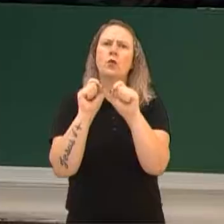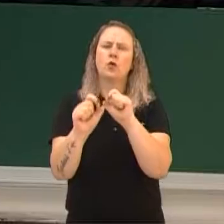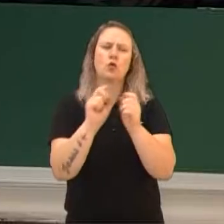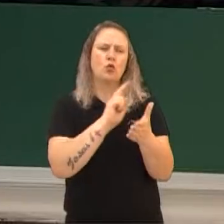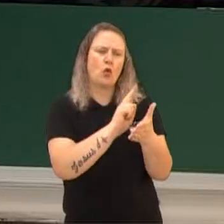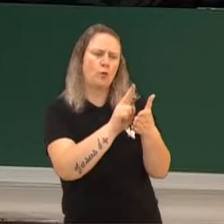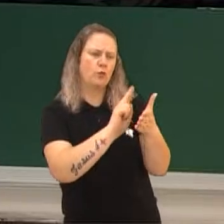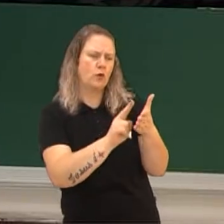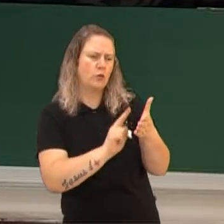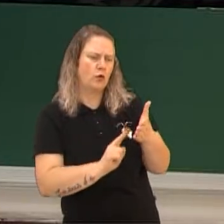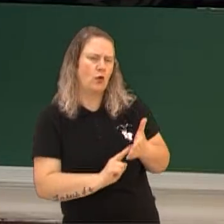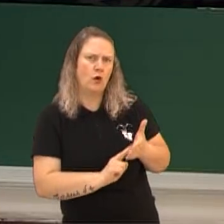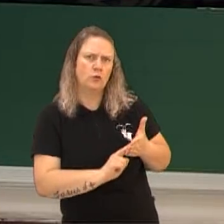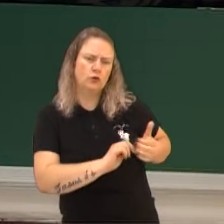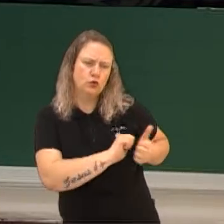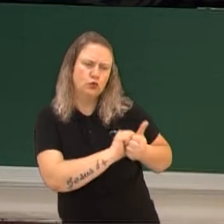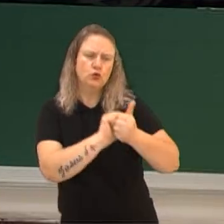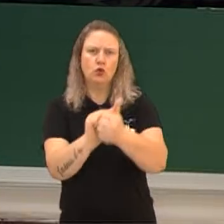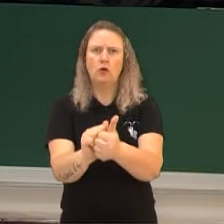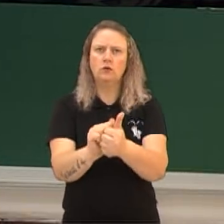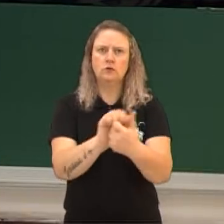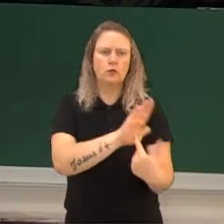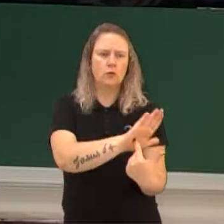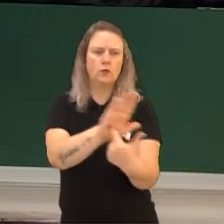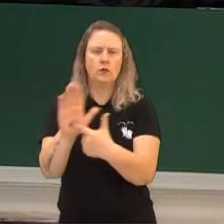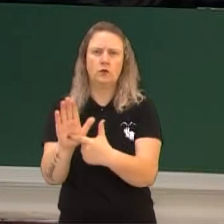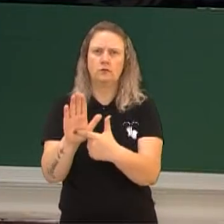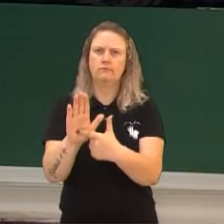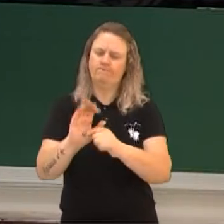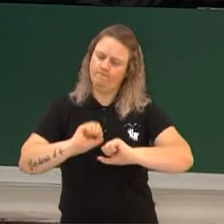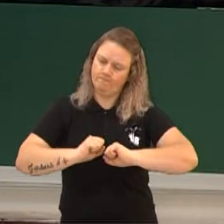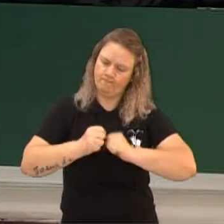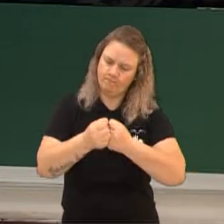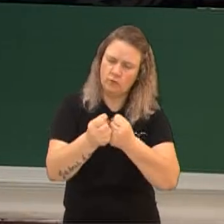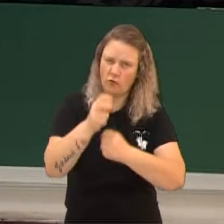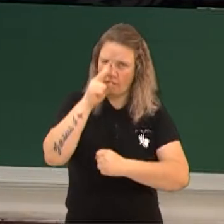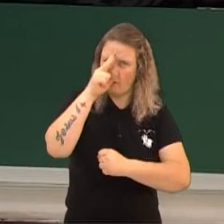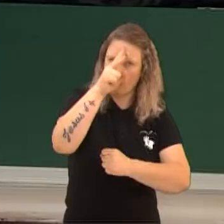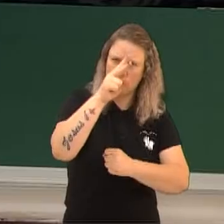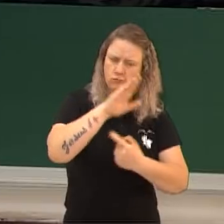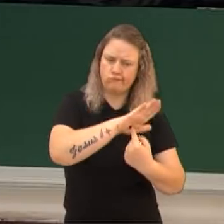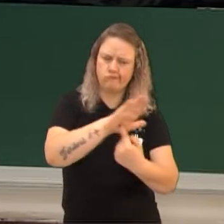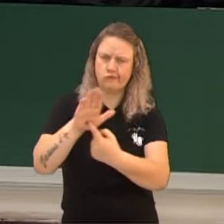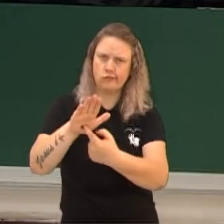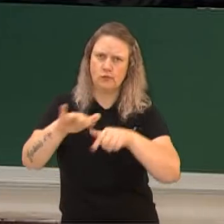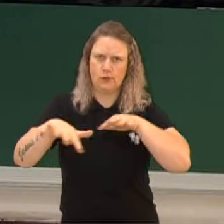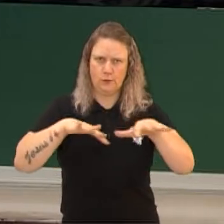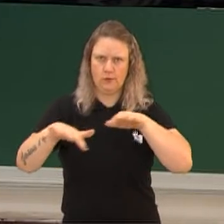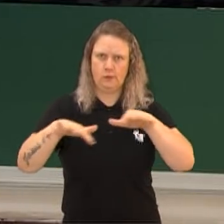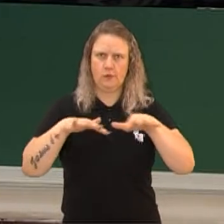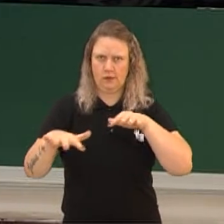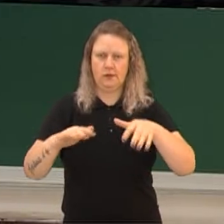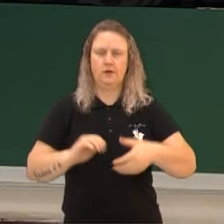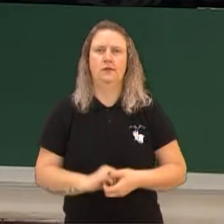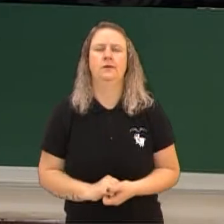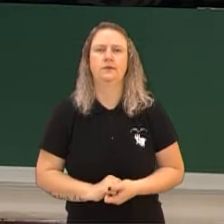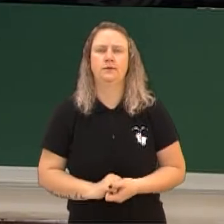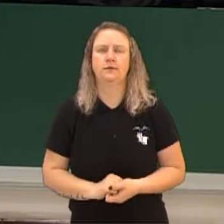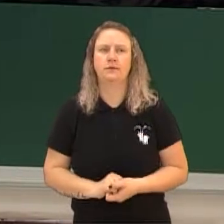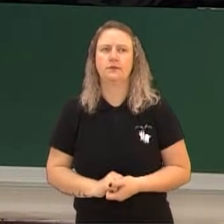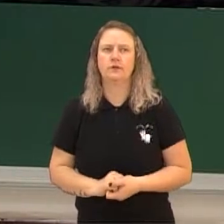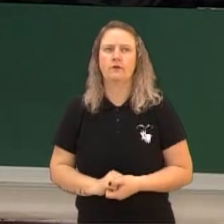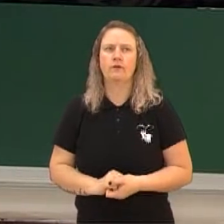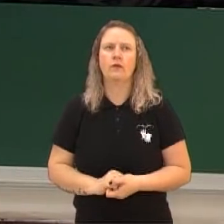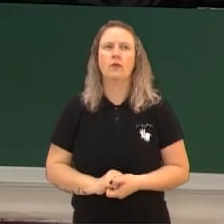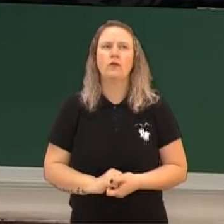artistas terem mais força, né? E mostrarem a sua arte, conseguir mostrar, divulgar os seus trabalhos, não, né? Em